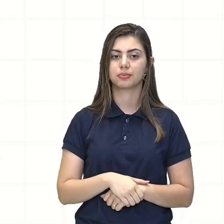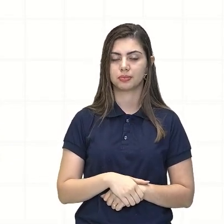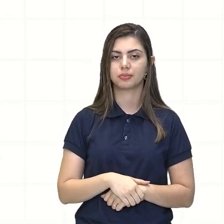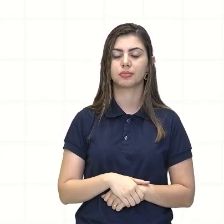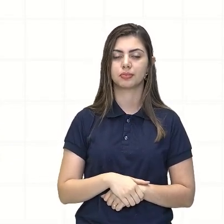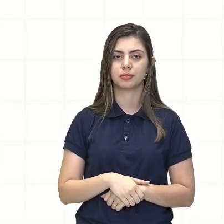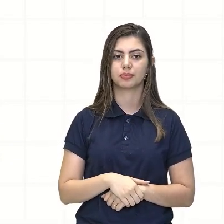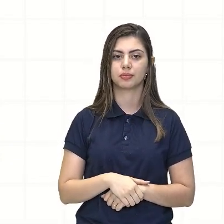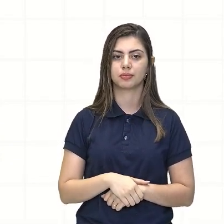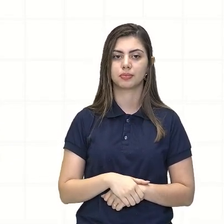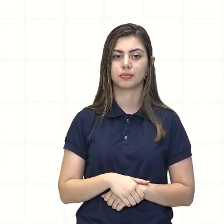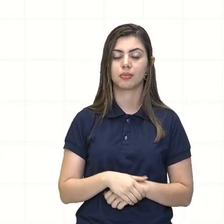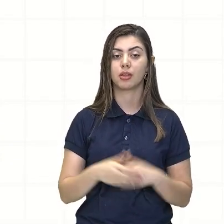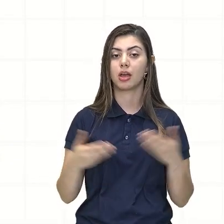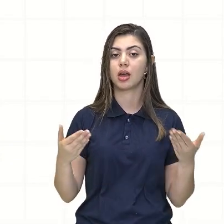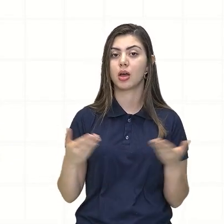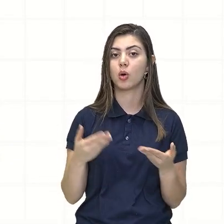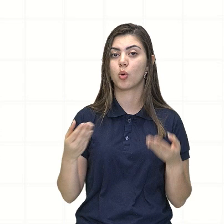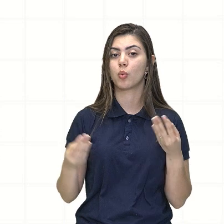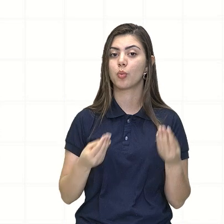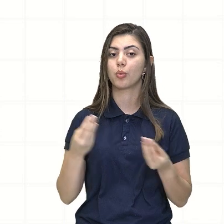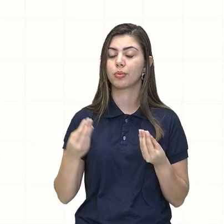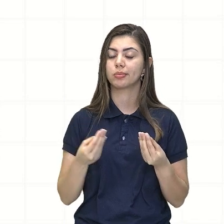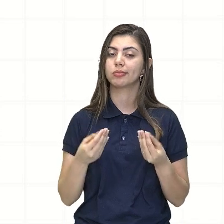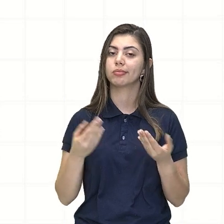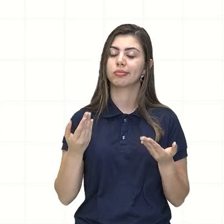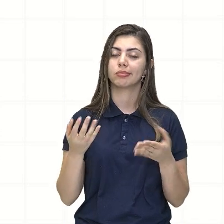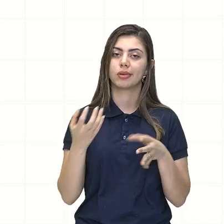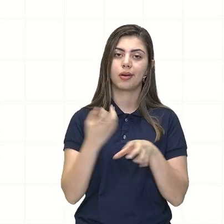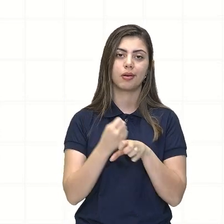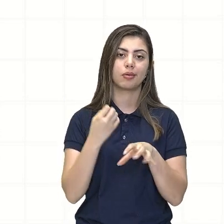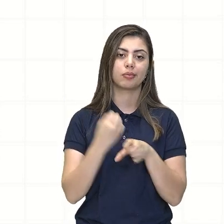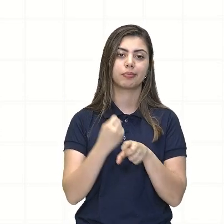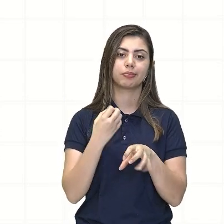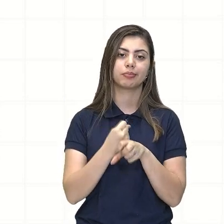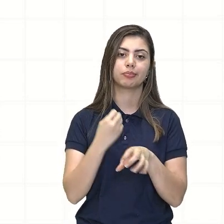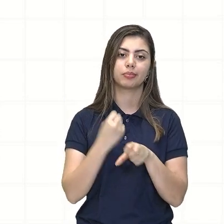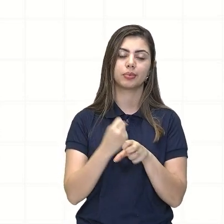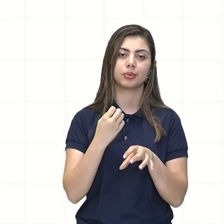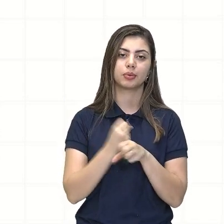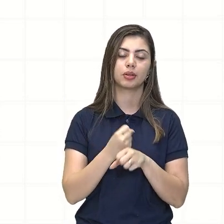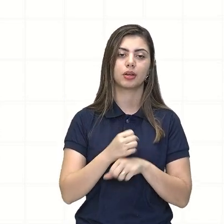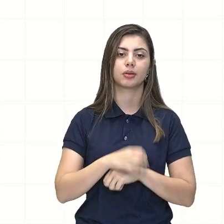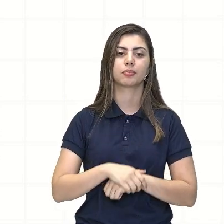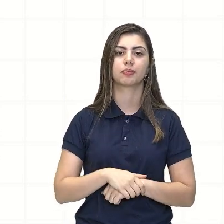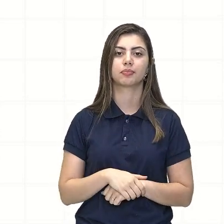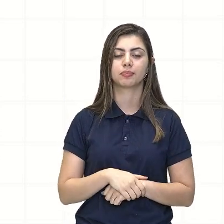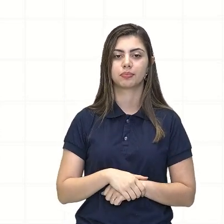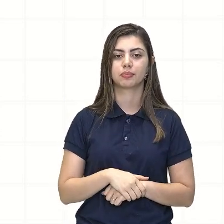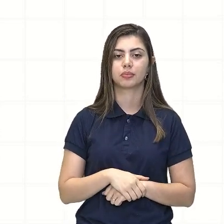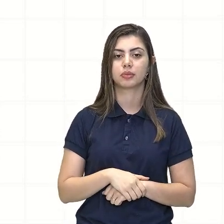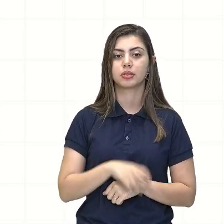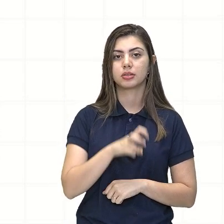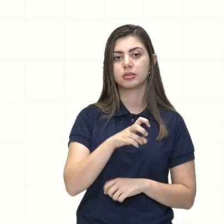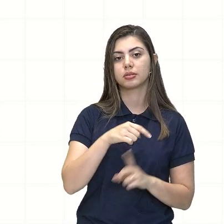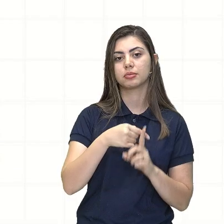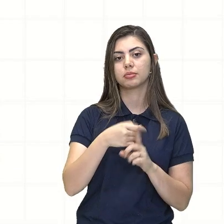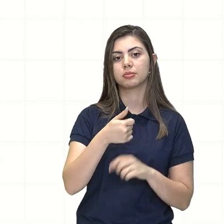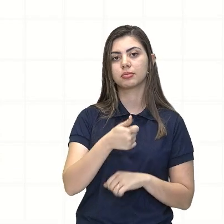Ok? E aí, agora basta eu, né, fazer aí a minha soma. 5 mais